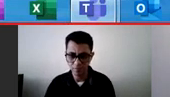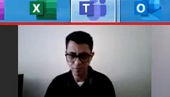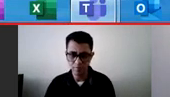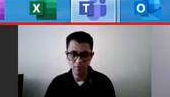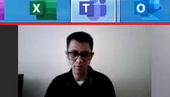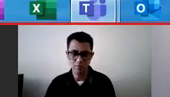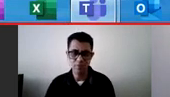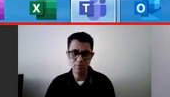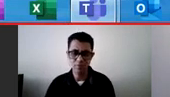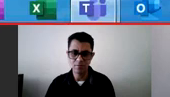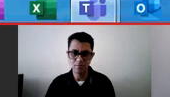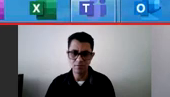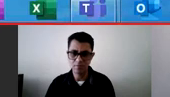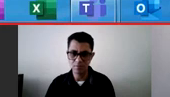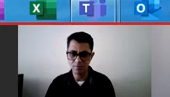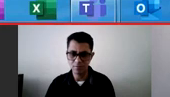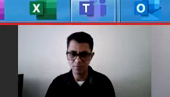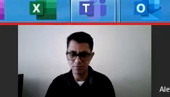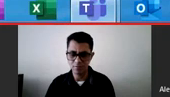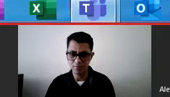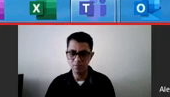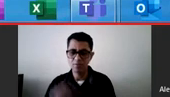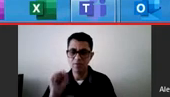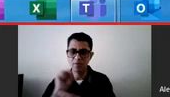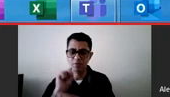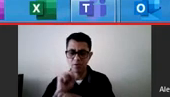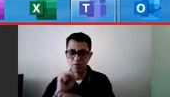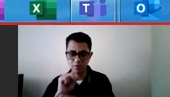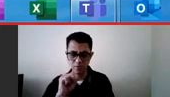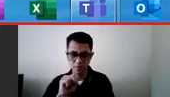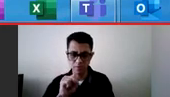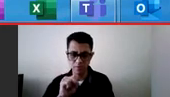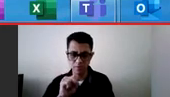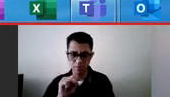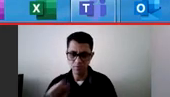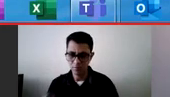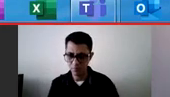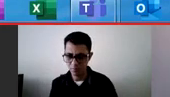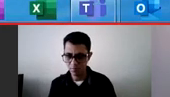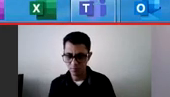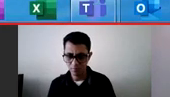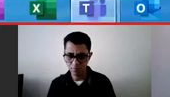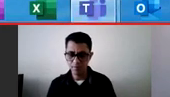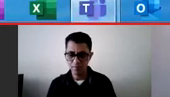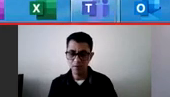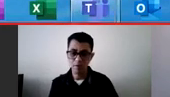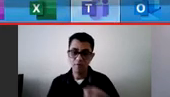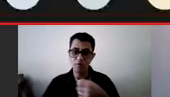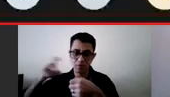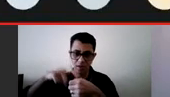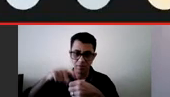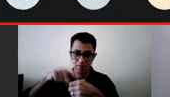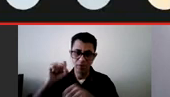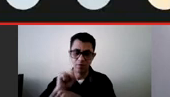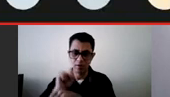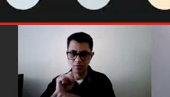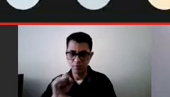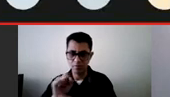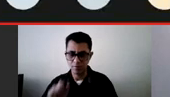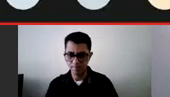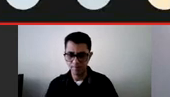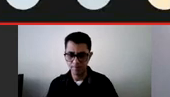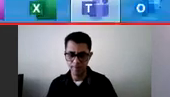Peraí, gente, deixa eu só voltar aqui, espera só um pouquinho. Pode voltar. Olha, eu só vou voltar, espera só um pouquinho.